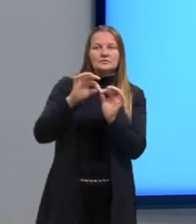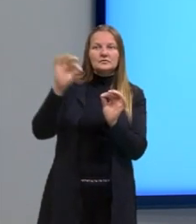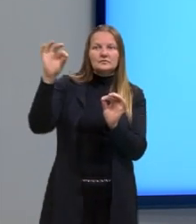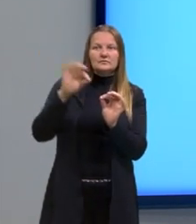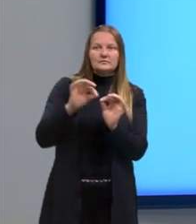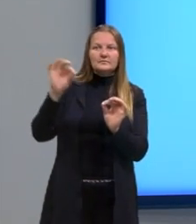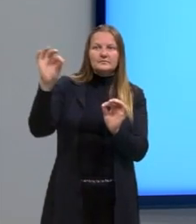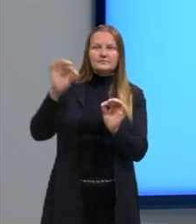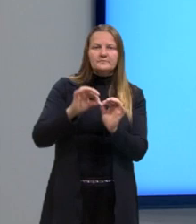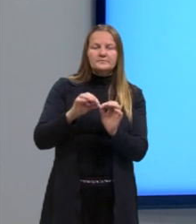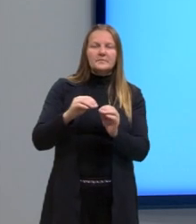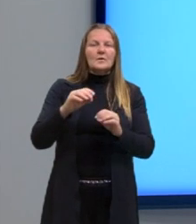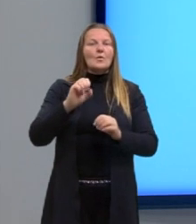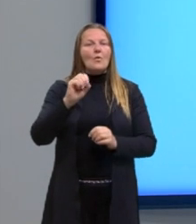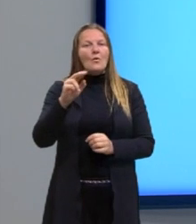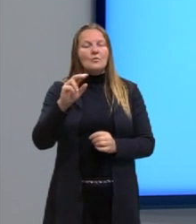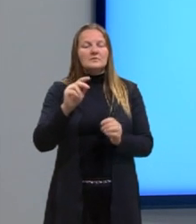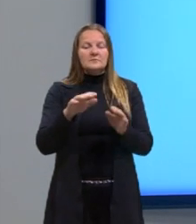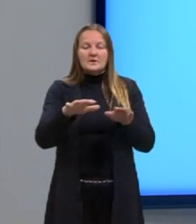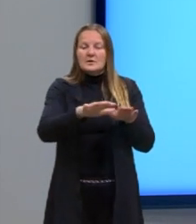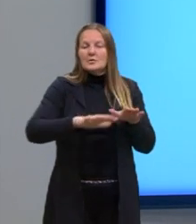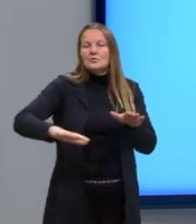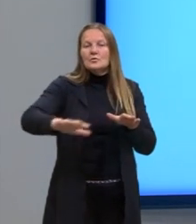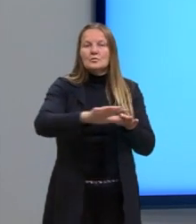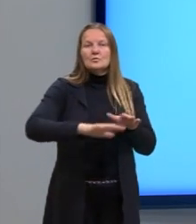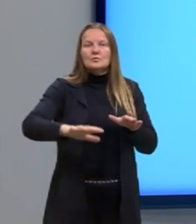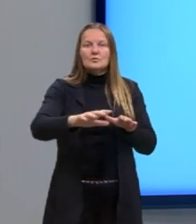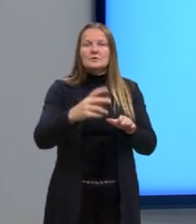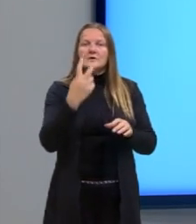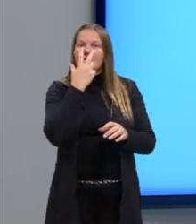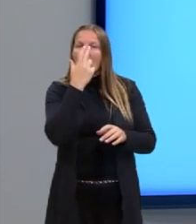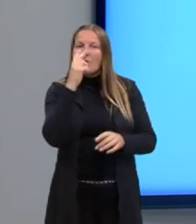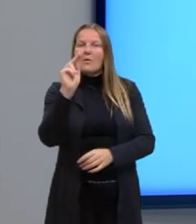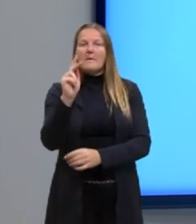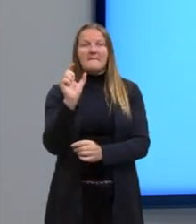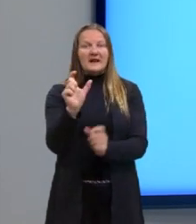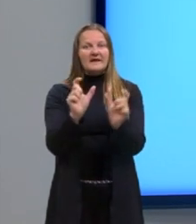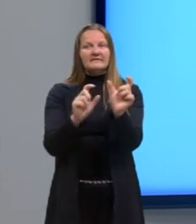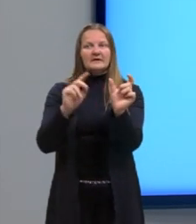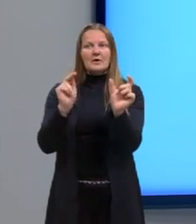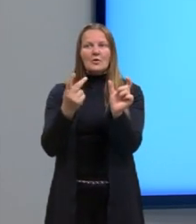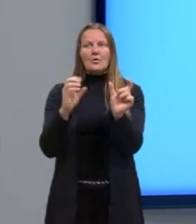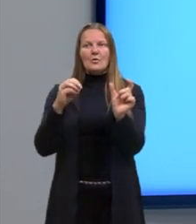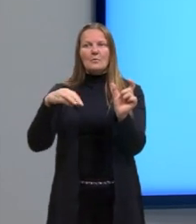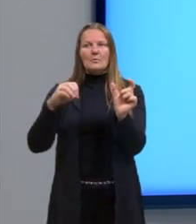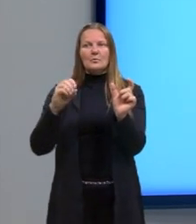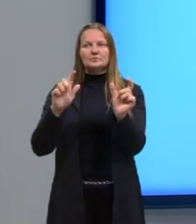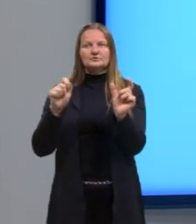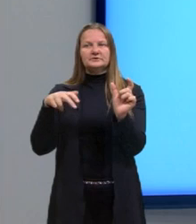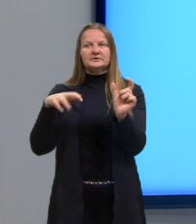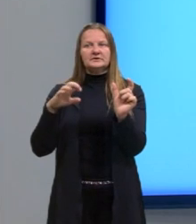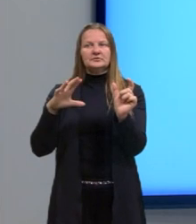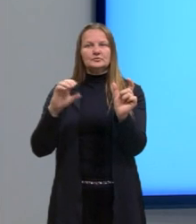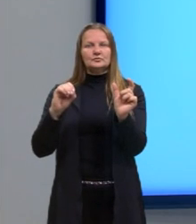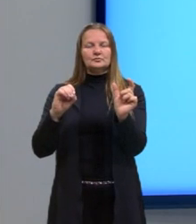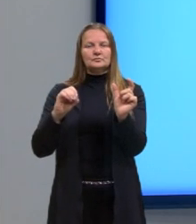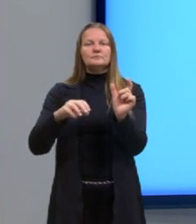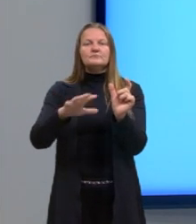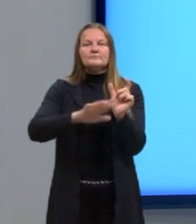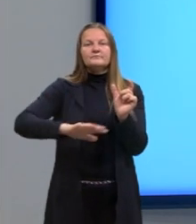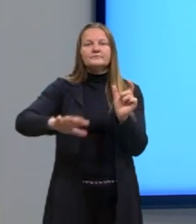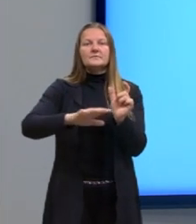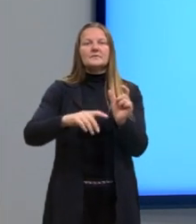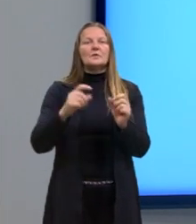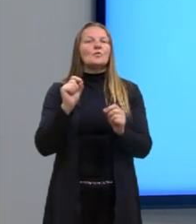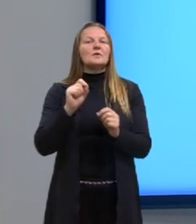em um meio homogêneo então é importante essa parte aqui também que seja um meio homogêneo o princípio da